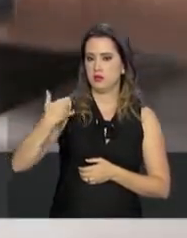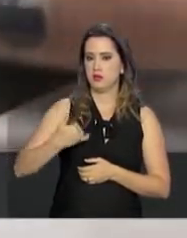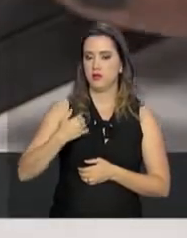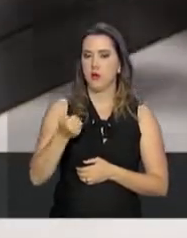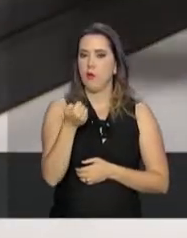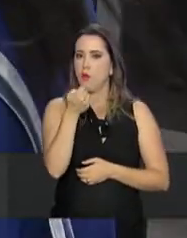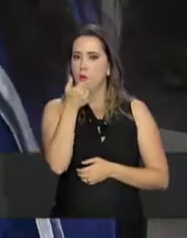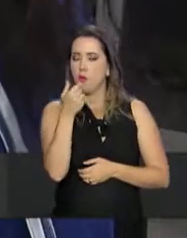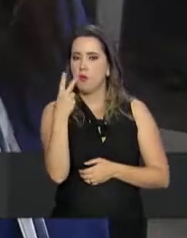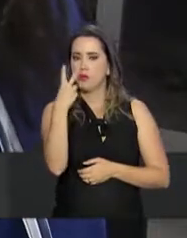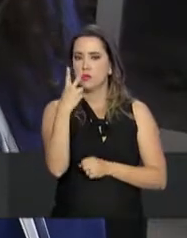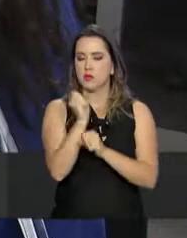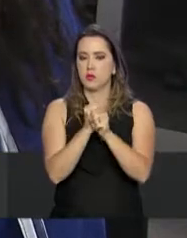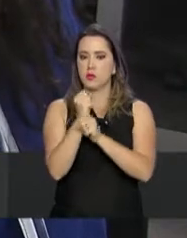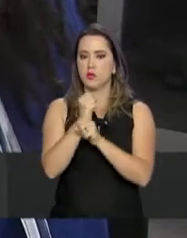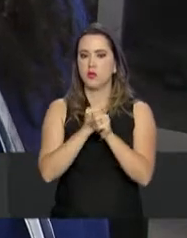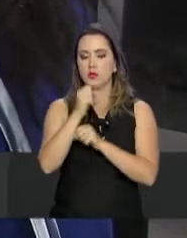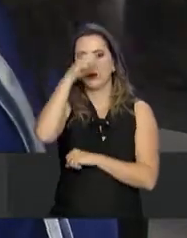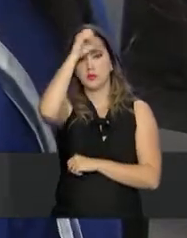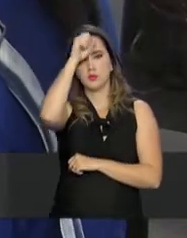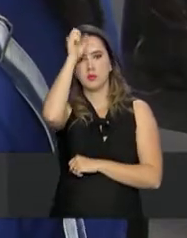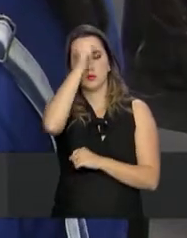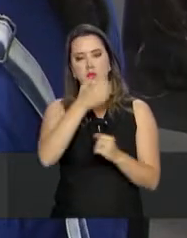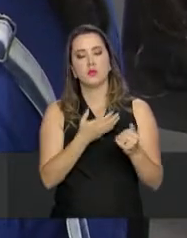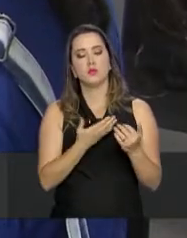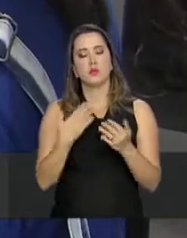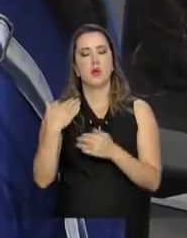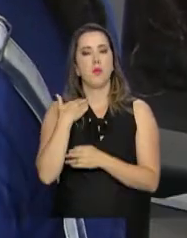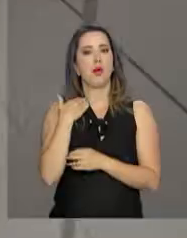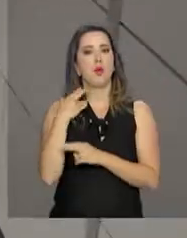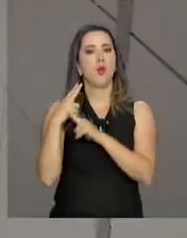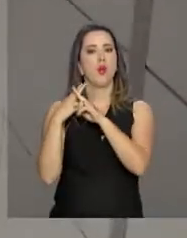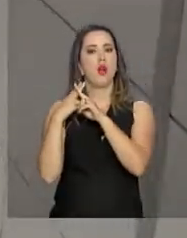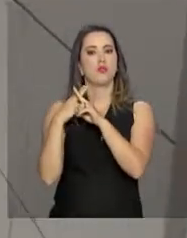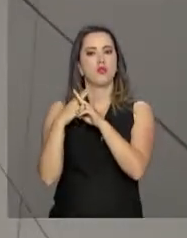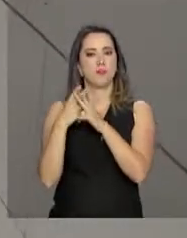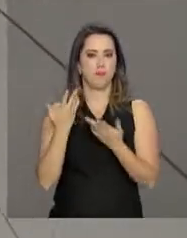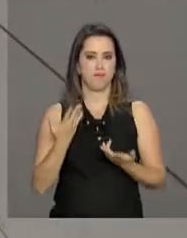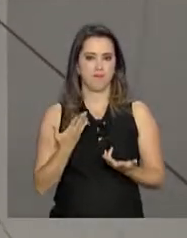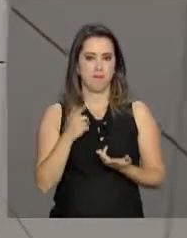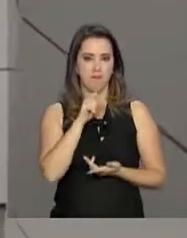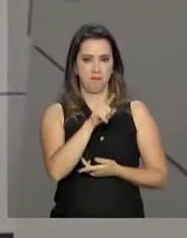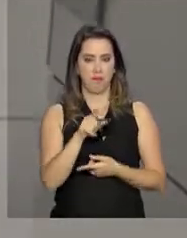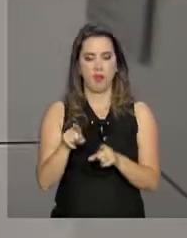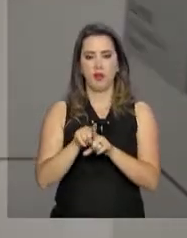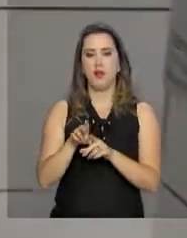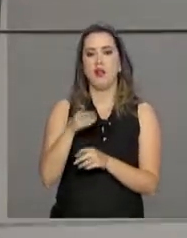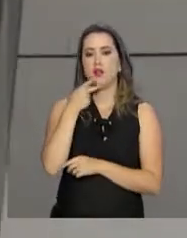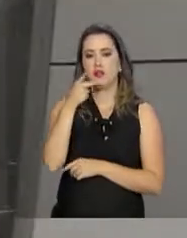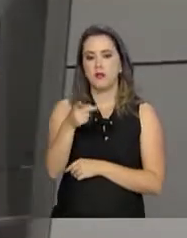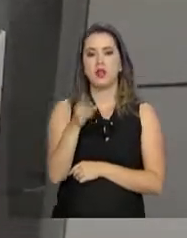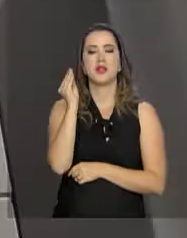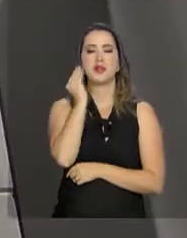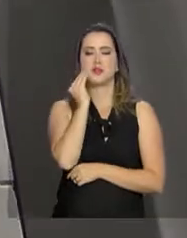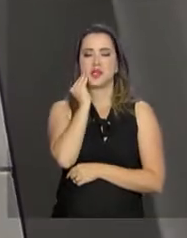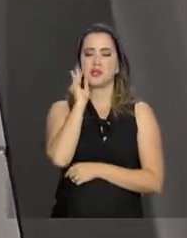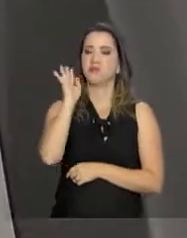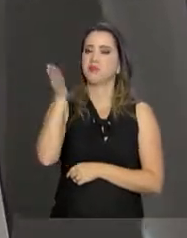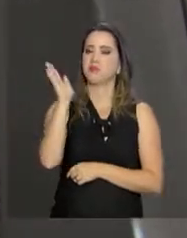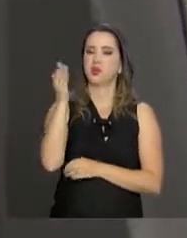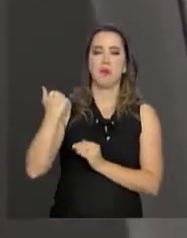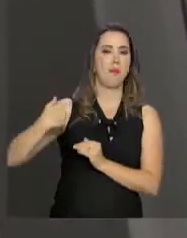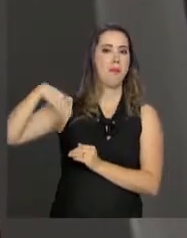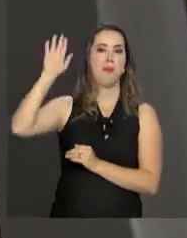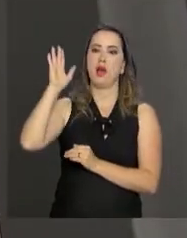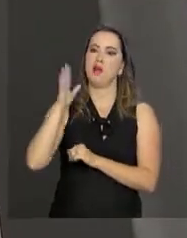quase dois deles como aprendiz na caixa econômica federal nesse tempo ela garante que ganhou experiência que vai